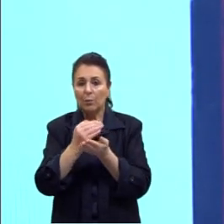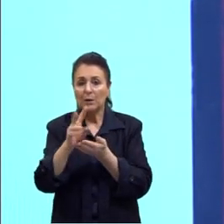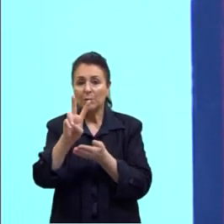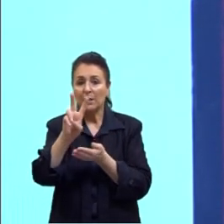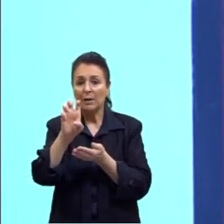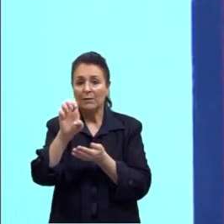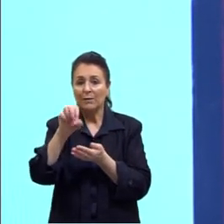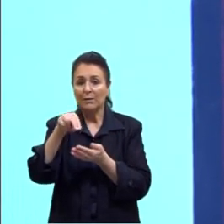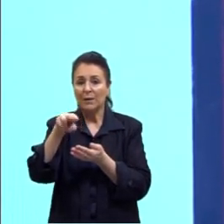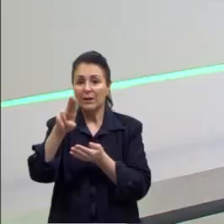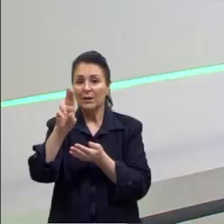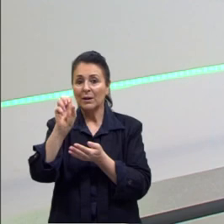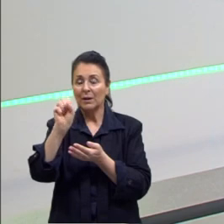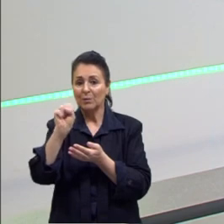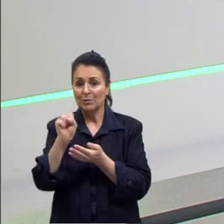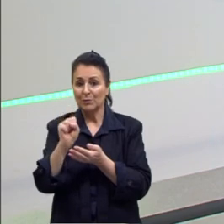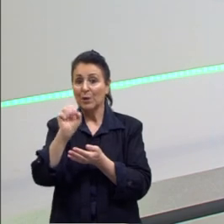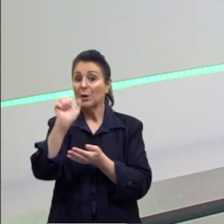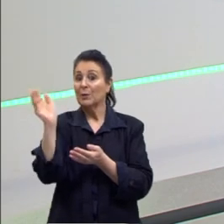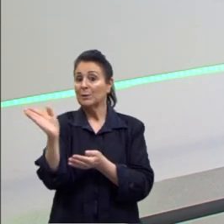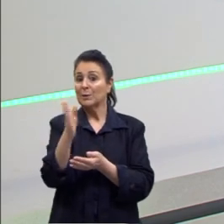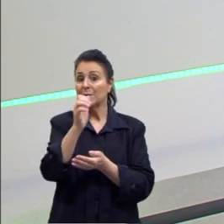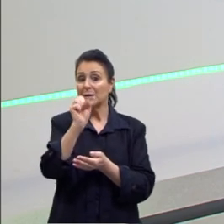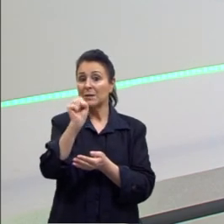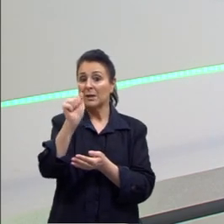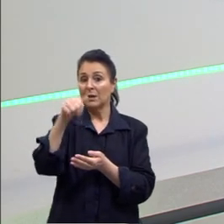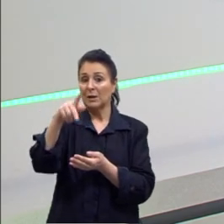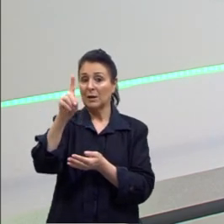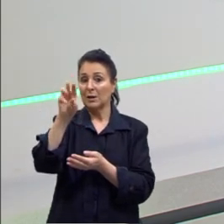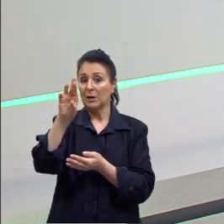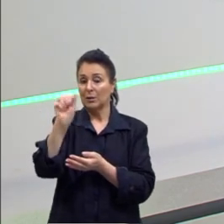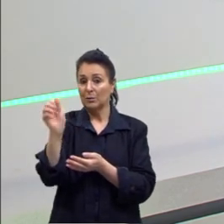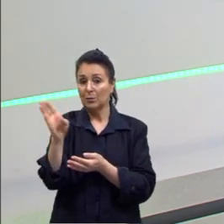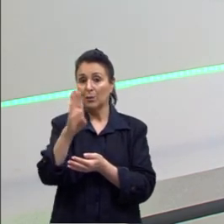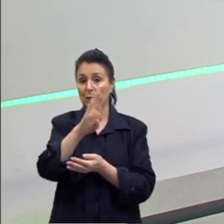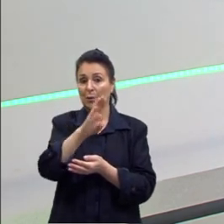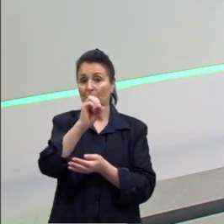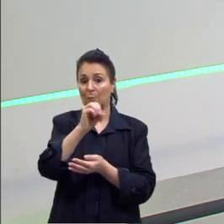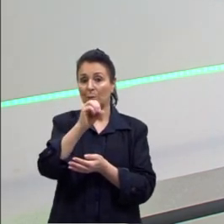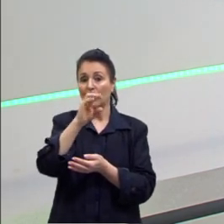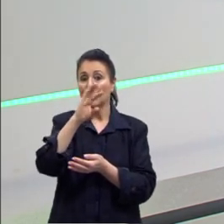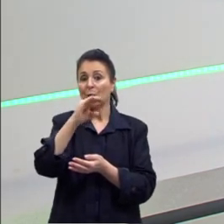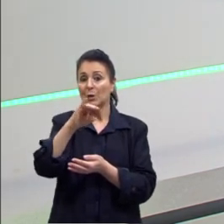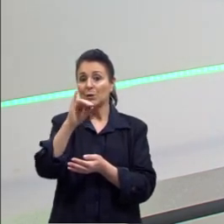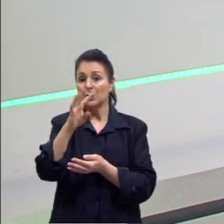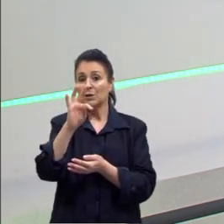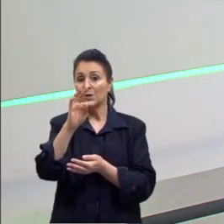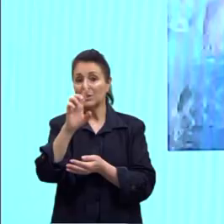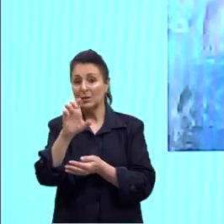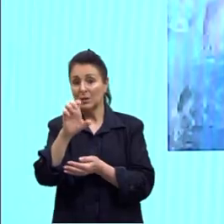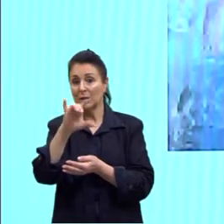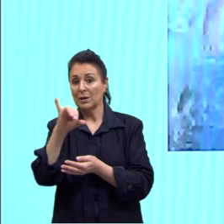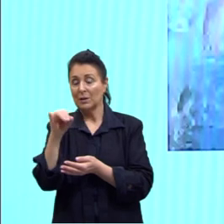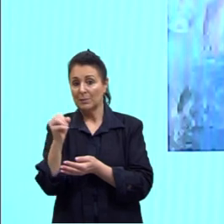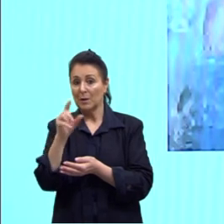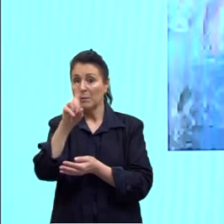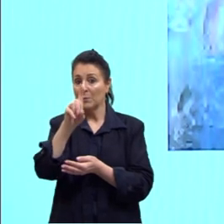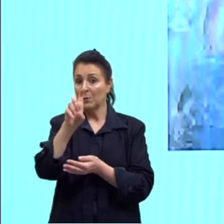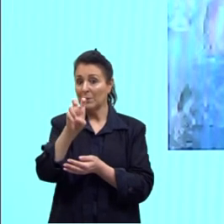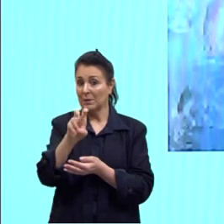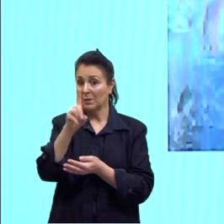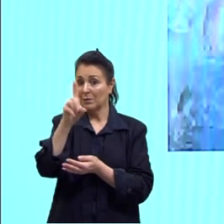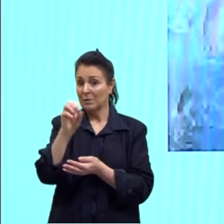Vênus do artista Sandro Botticelli que é uma pintura de 1.510 e também é uma pintura